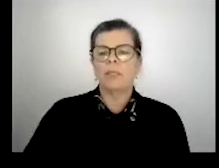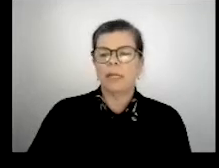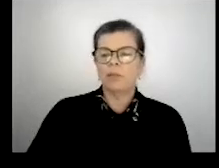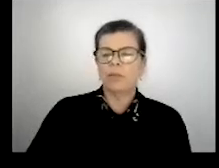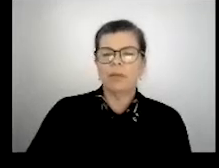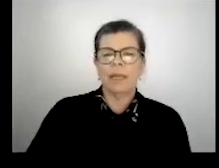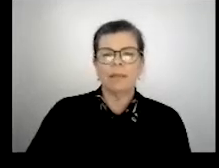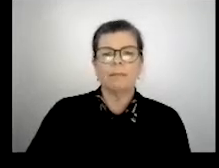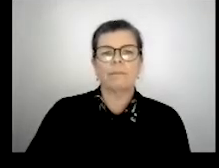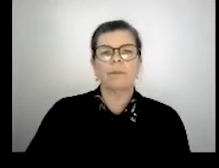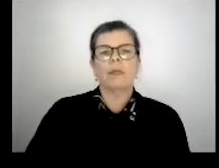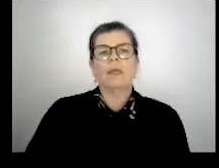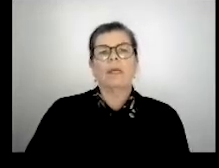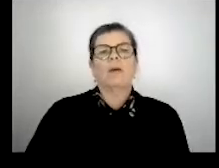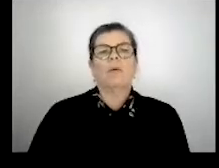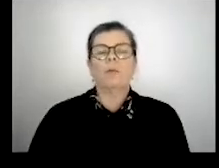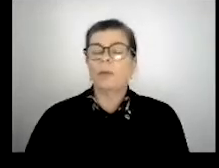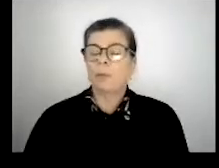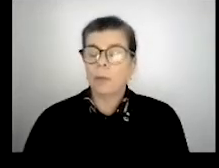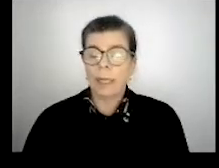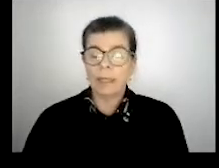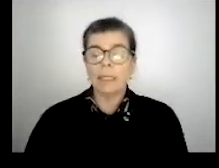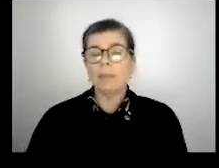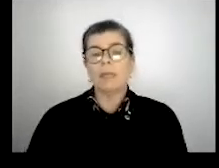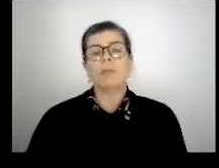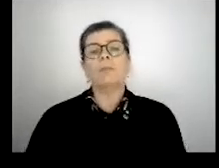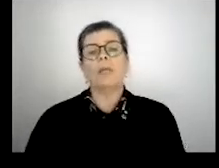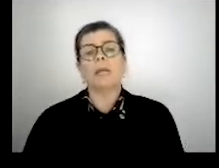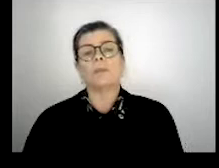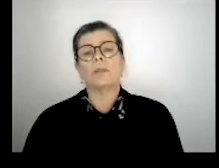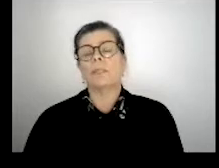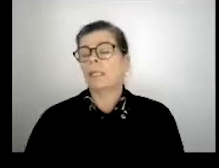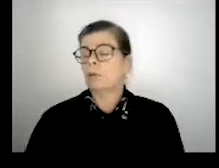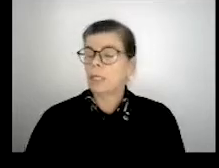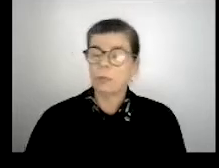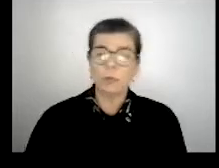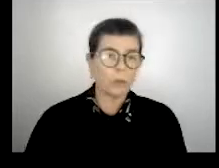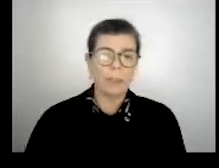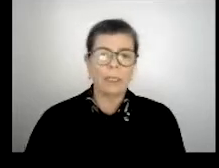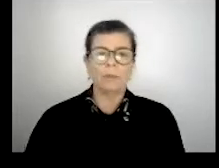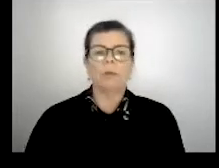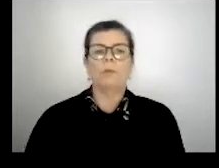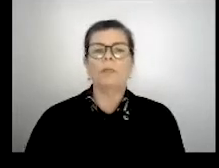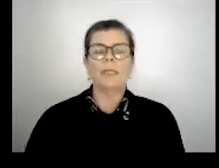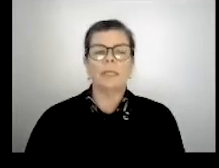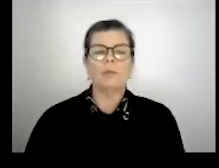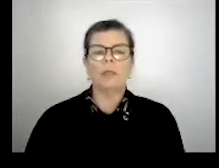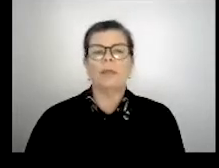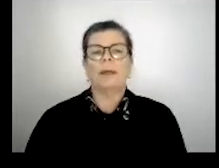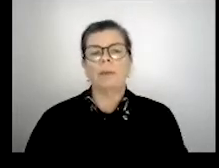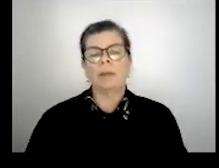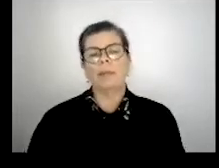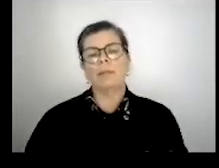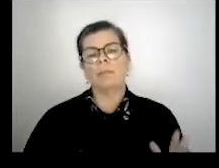para as unidades de referência. O Porto Alegre sempre teve os simulados, mas até nós termos o nosso plano, o Cristo